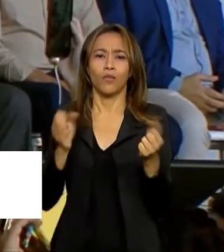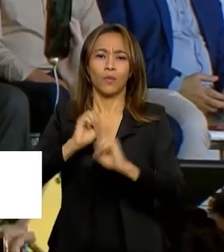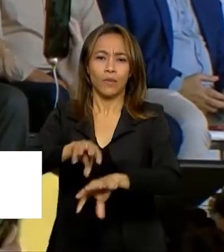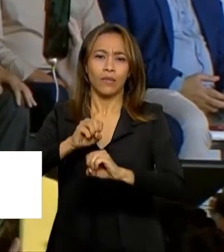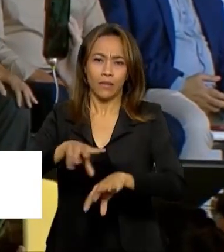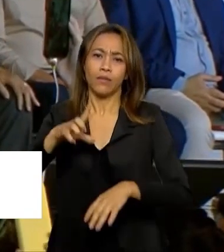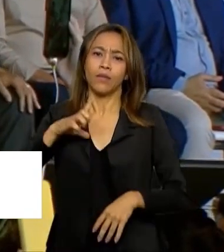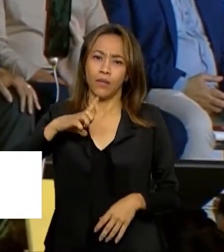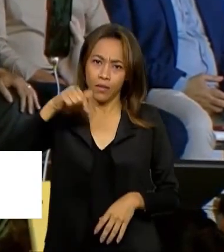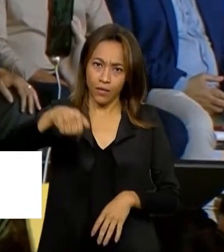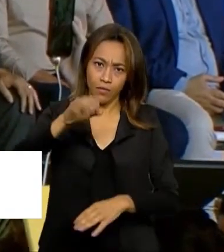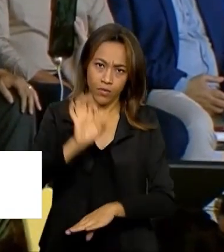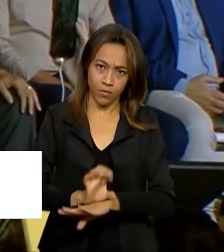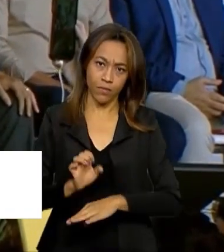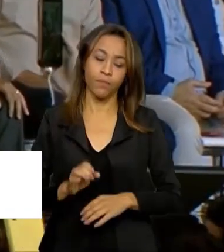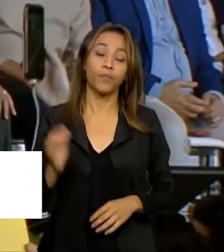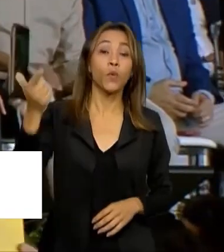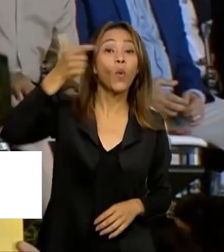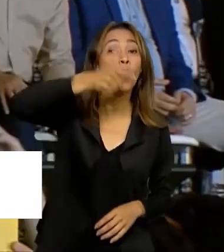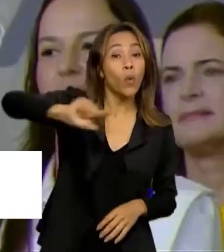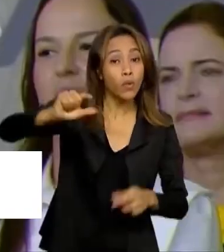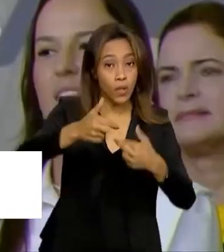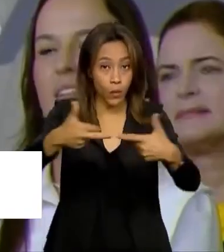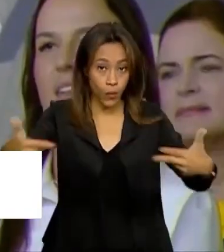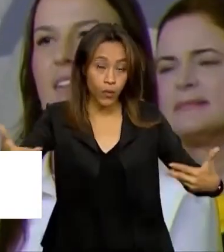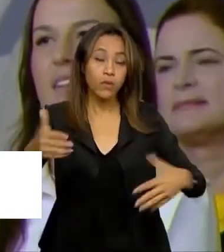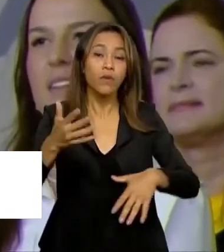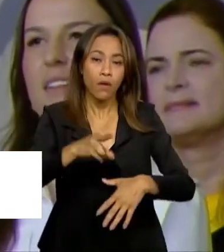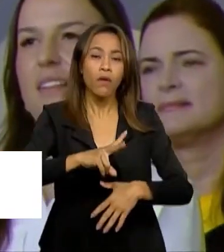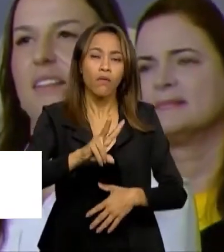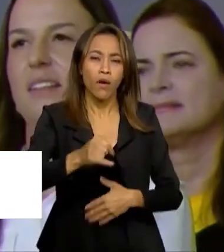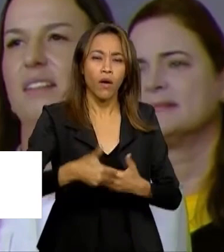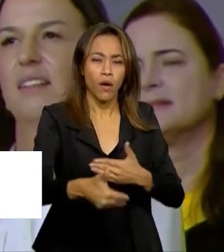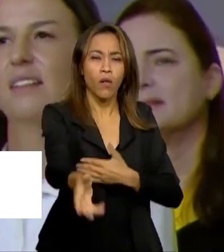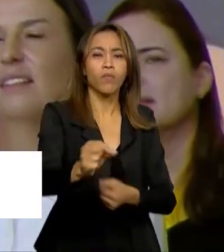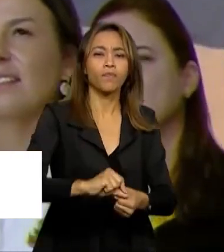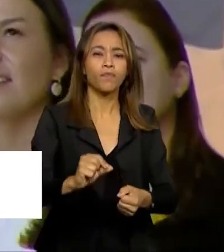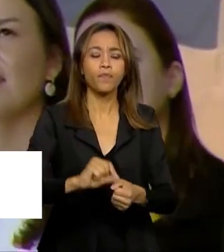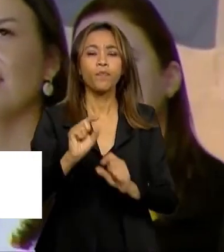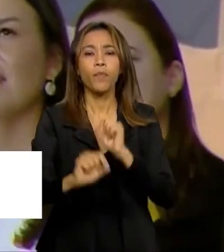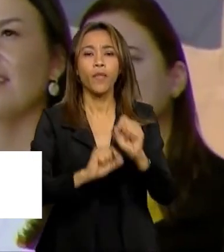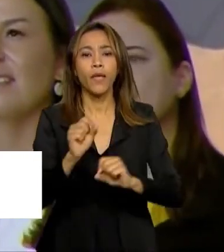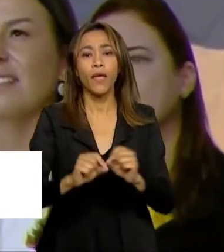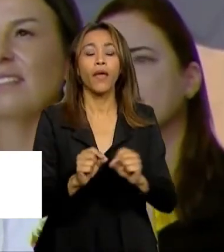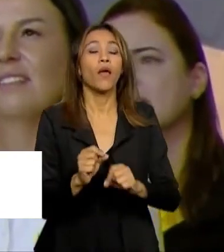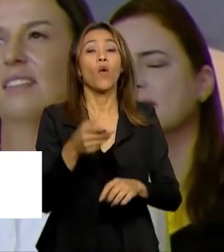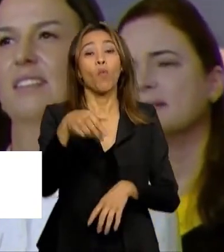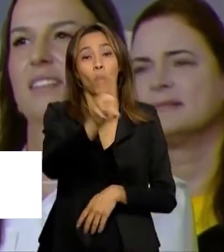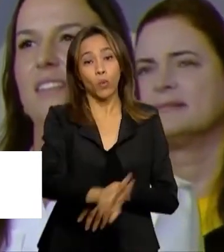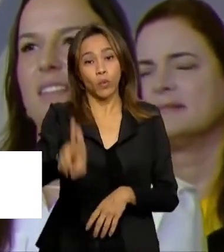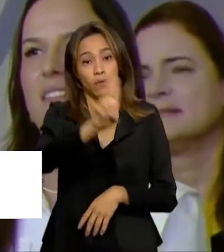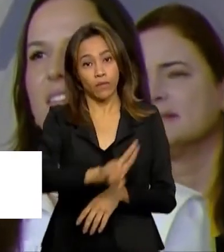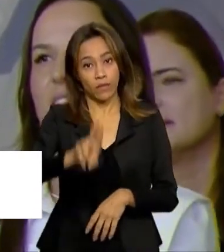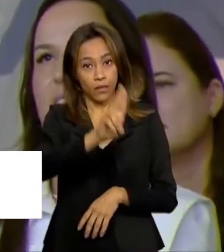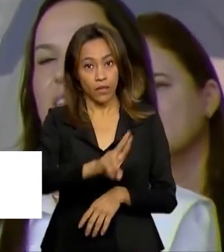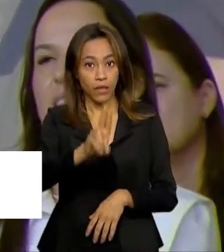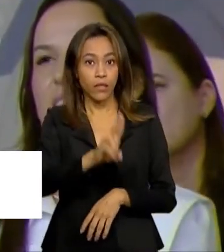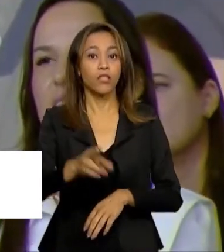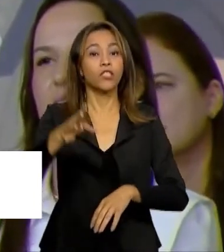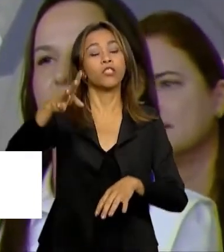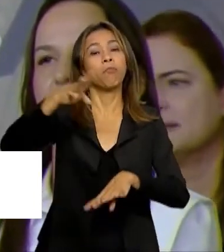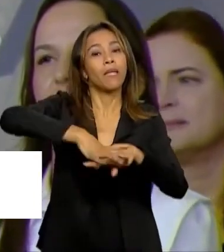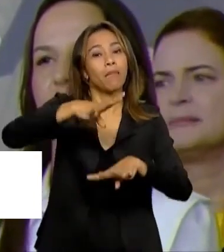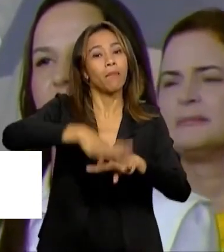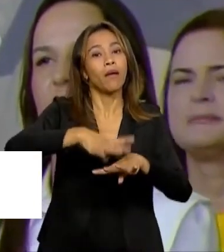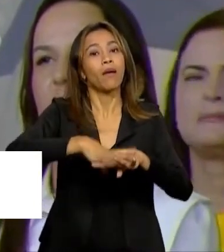aqui. A outra coisa é que a gente vai fazer uma faculdade de matemática no Rio de Janeiro, para que a gente pegue os gênios